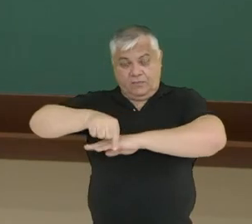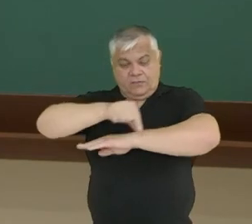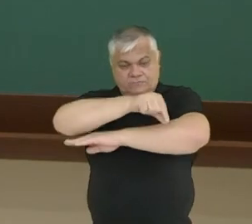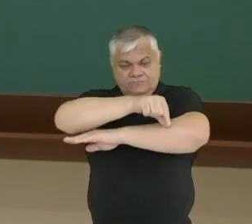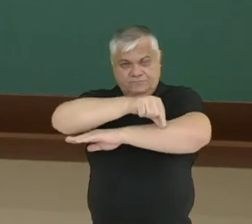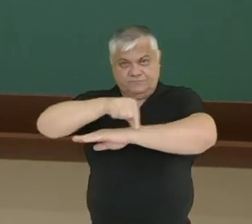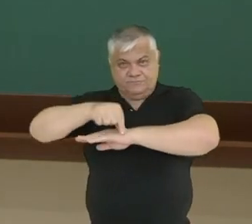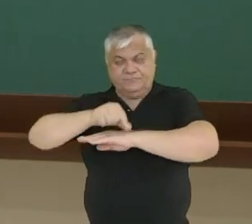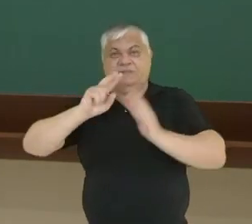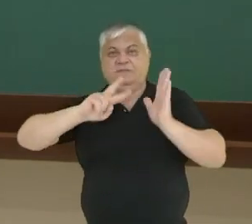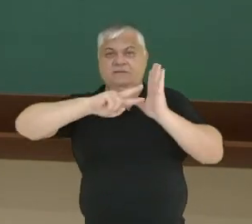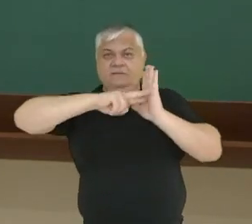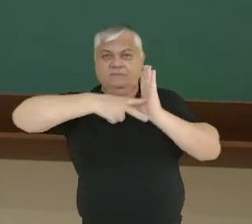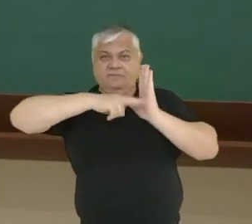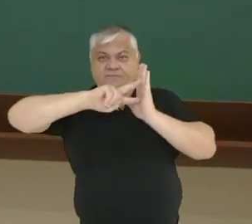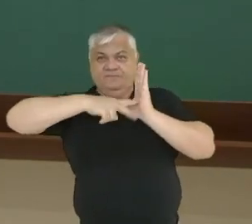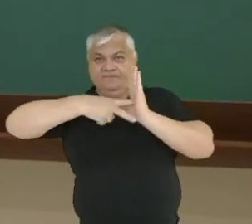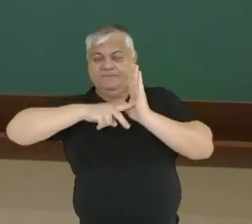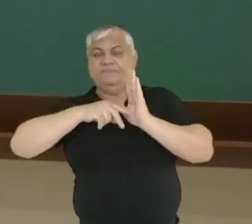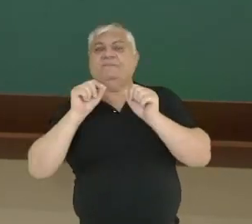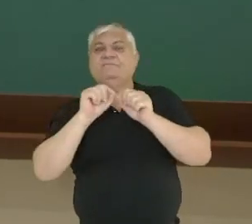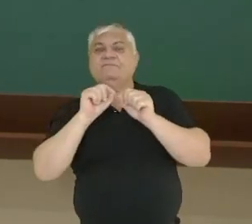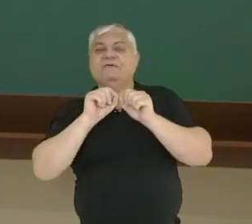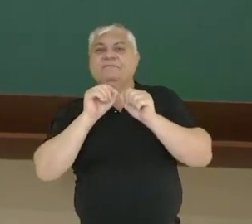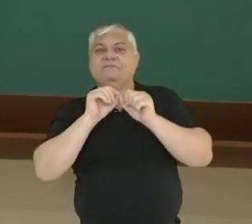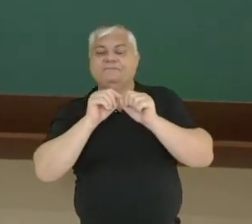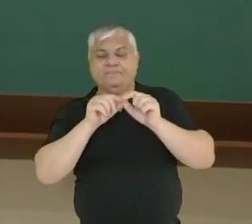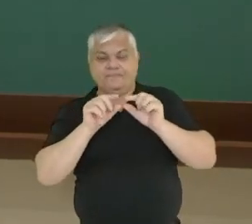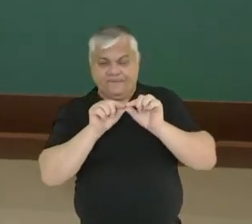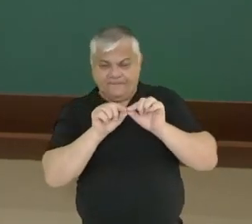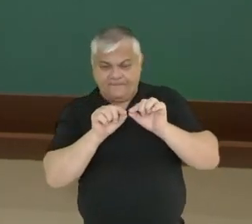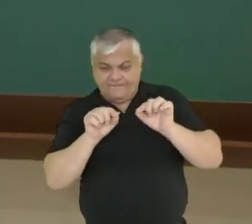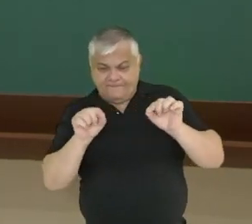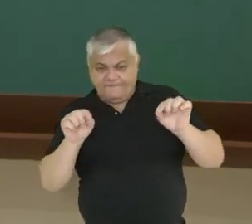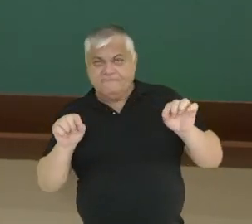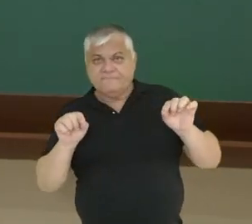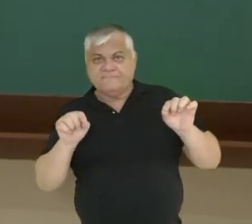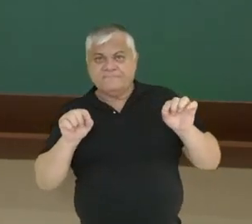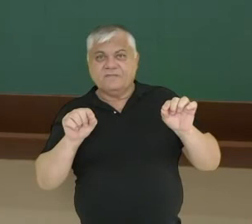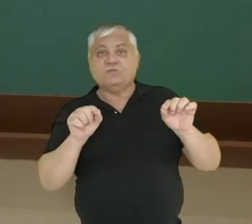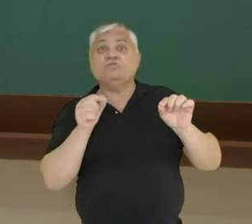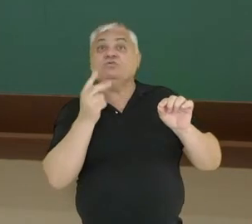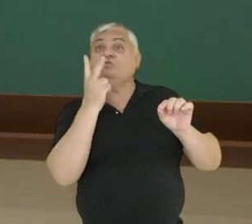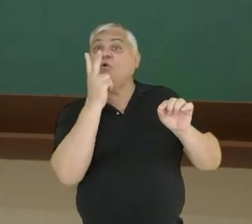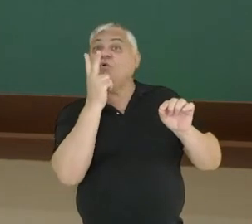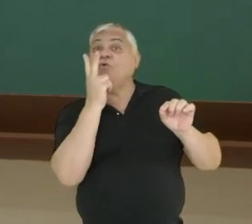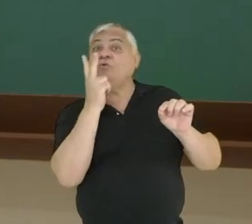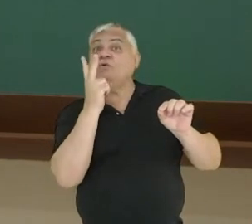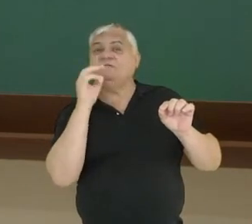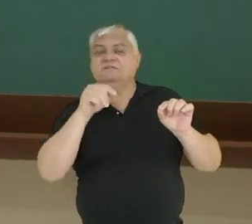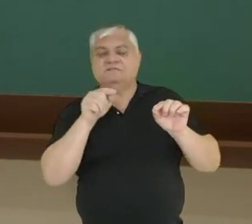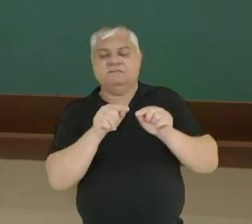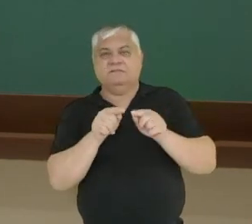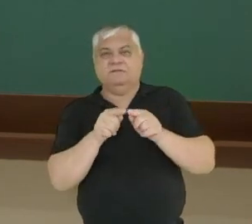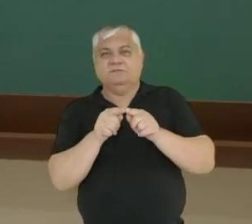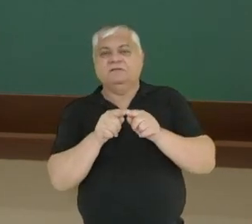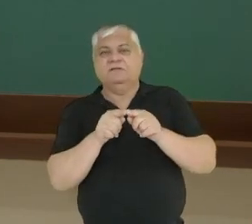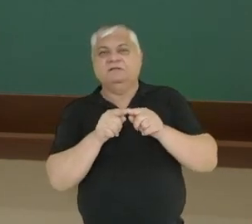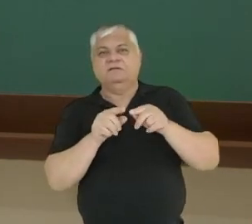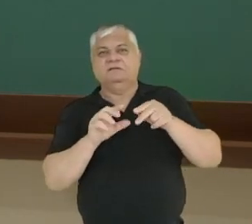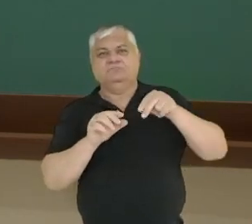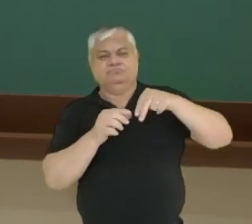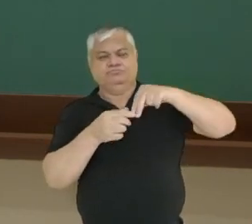seu compasso e vai medir uma abertura no seu compasso de 2 centímetros.